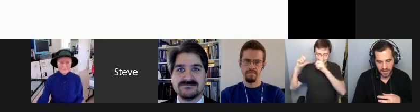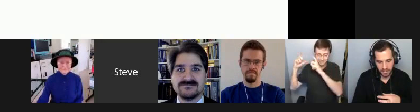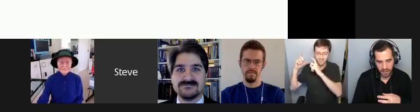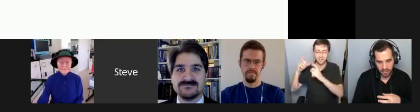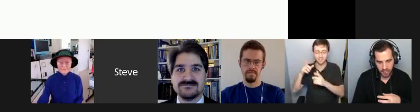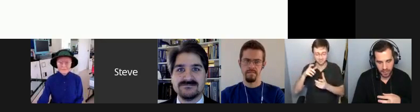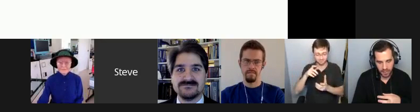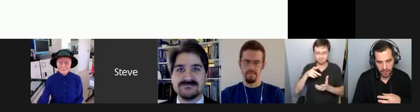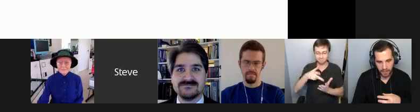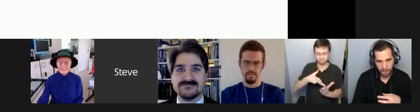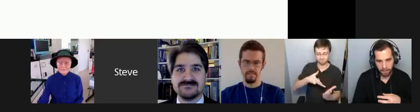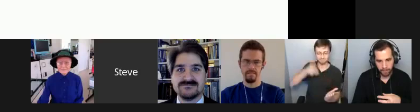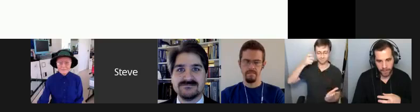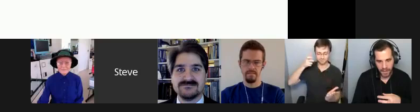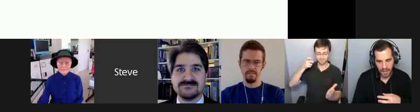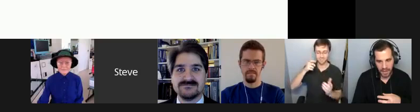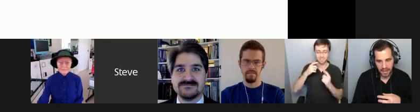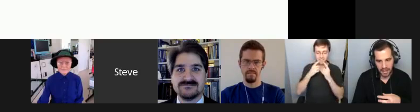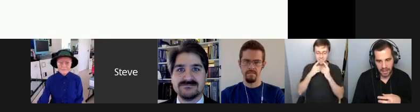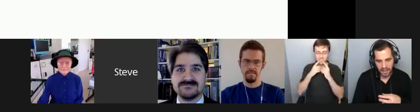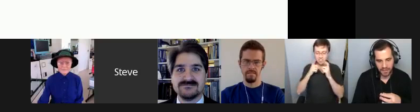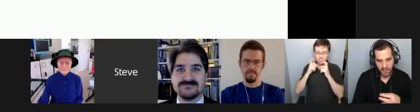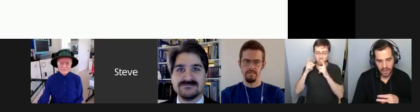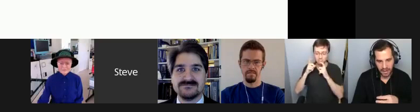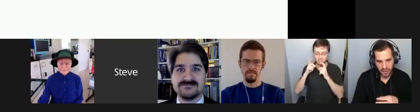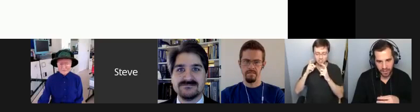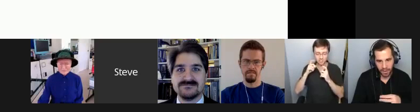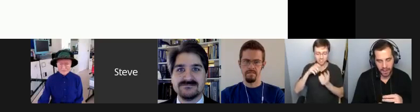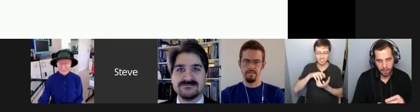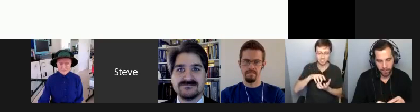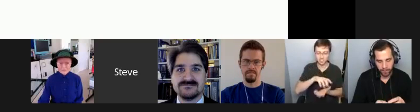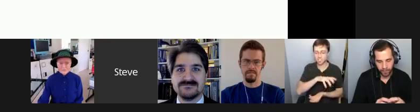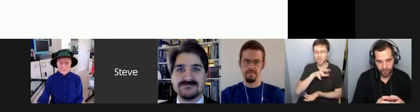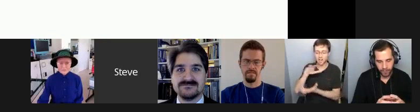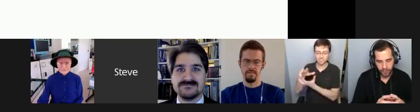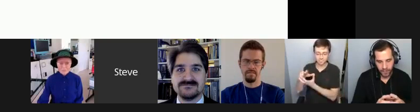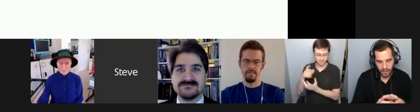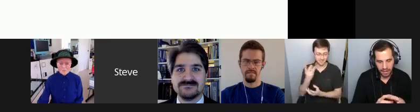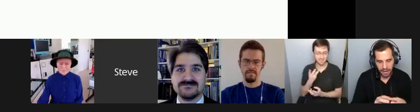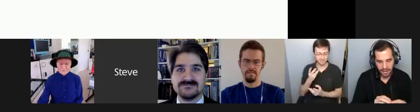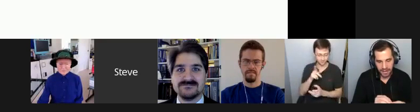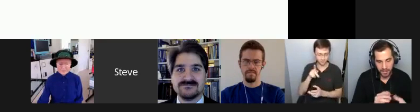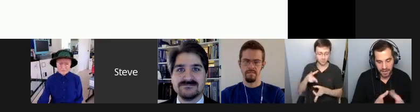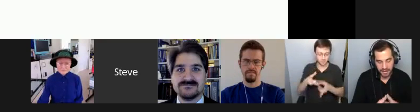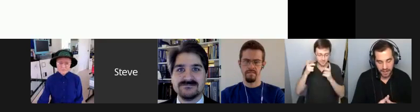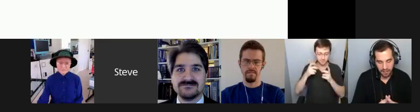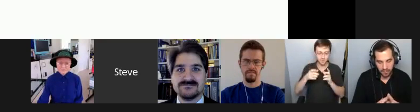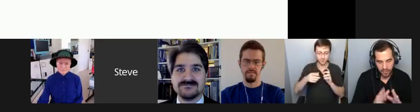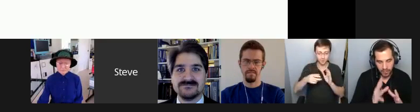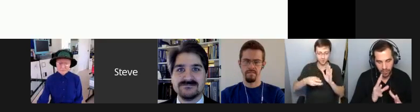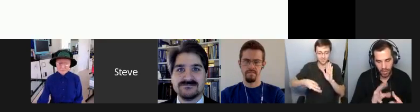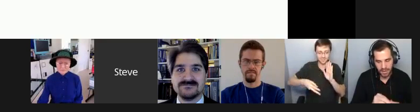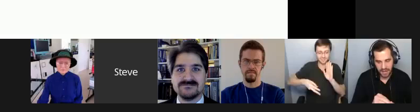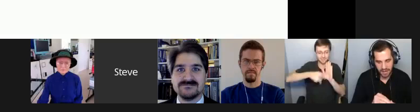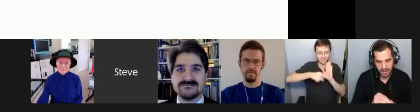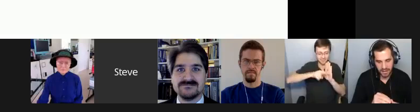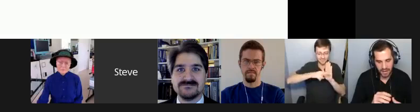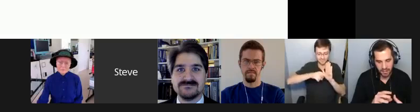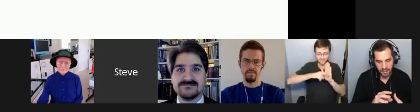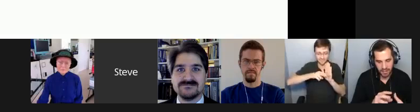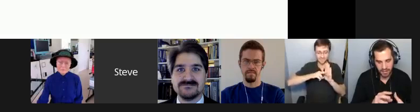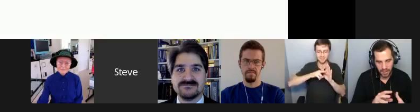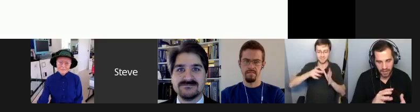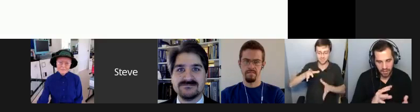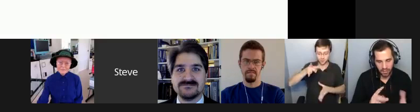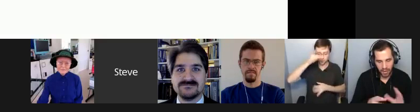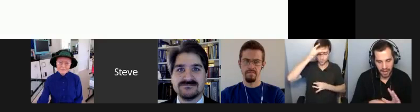Então nós percebemos a dificuldade também na expressão junto com a